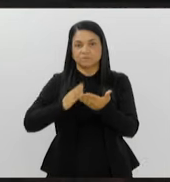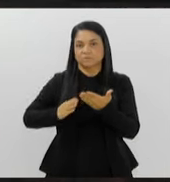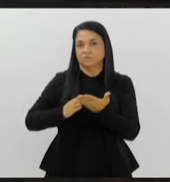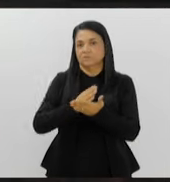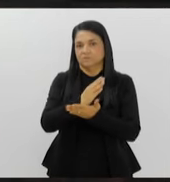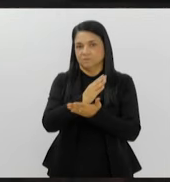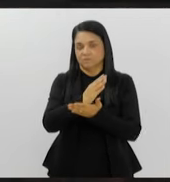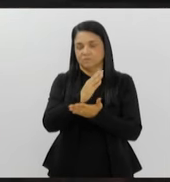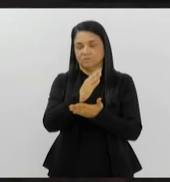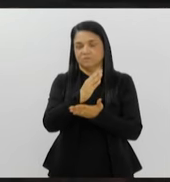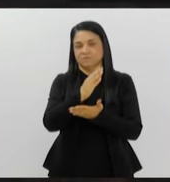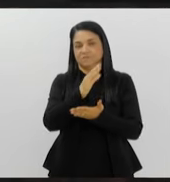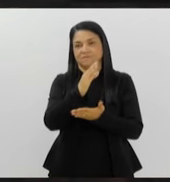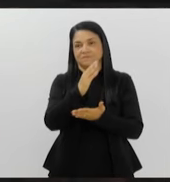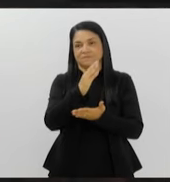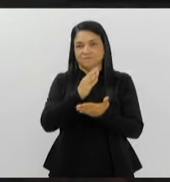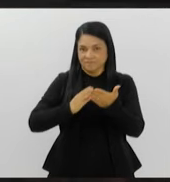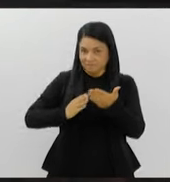como estão.